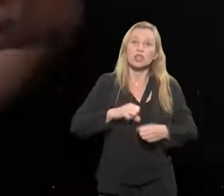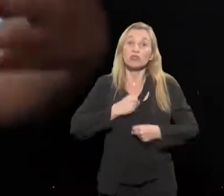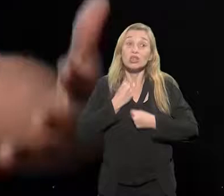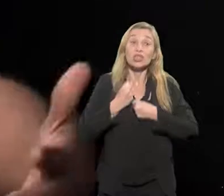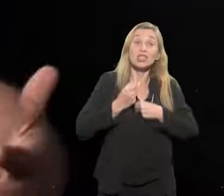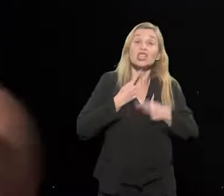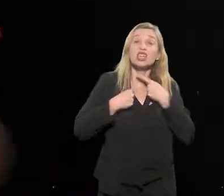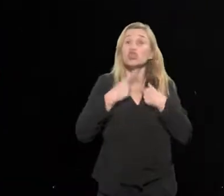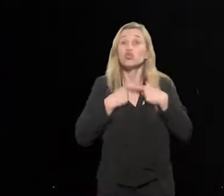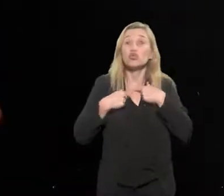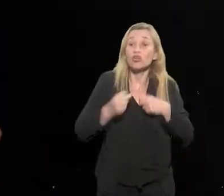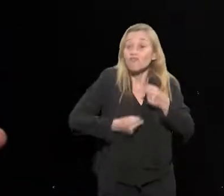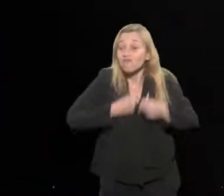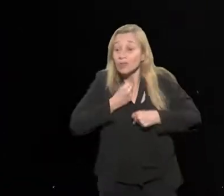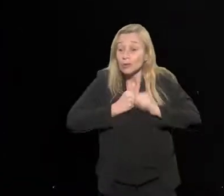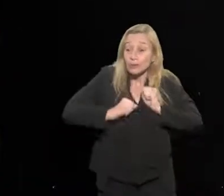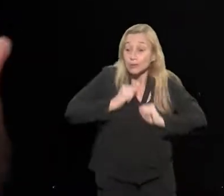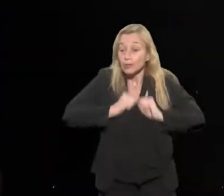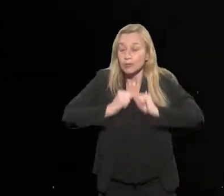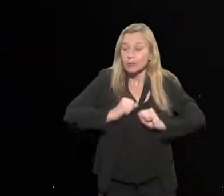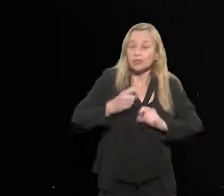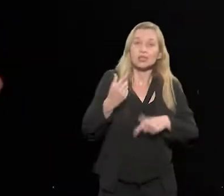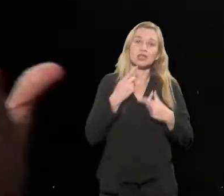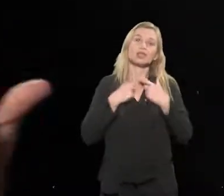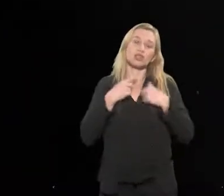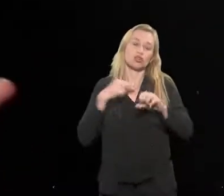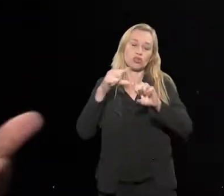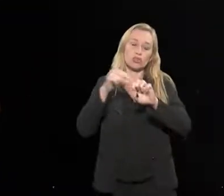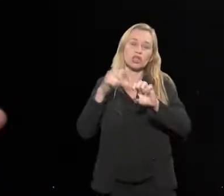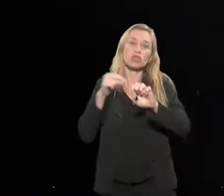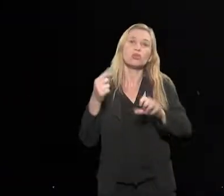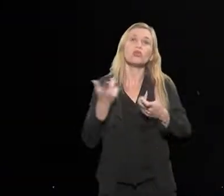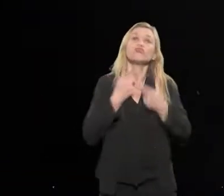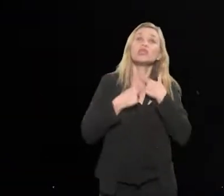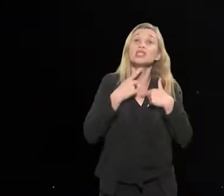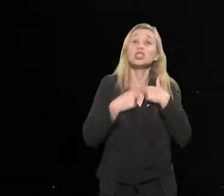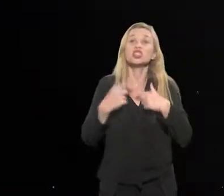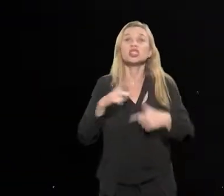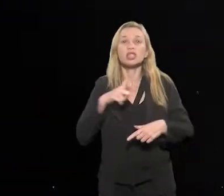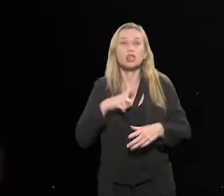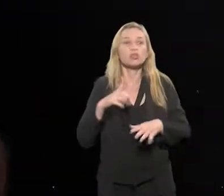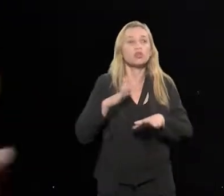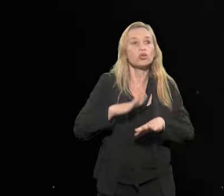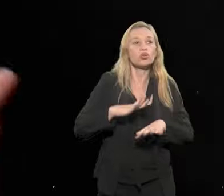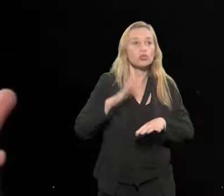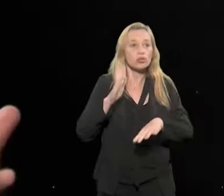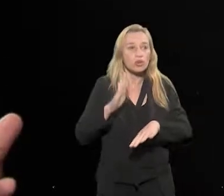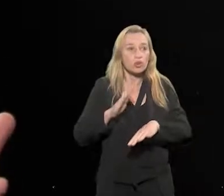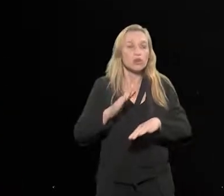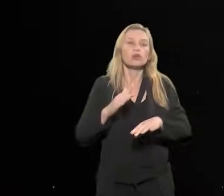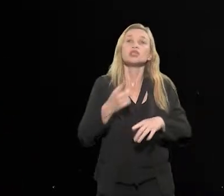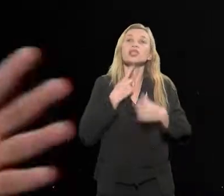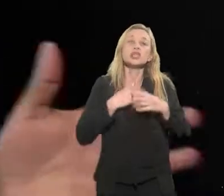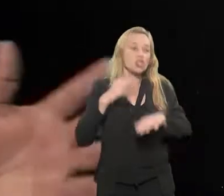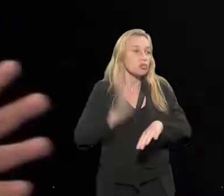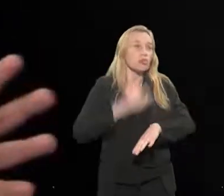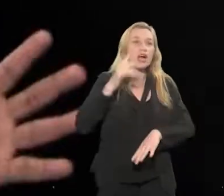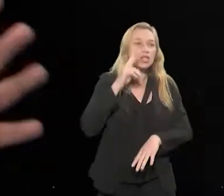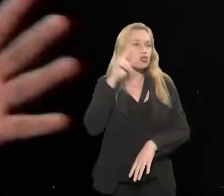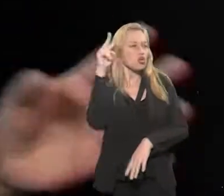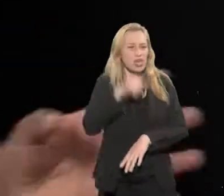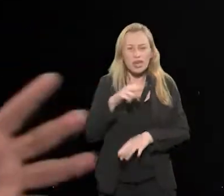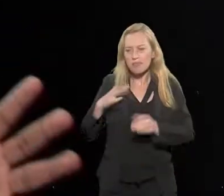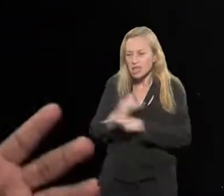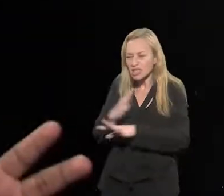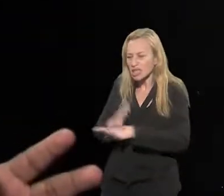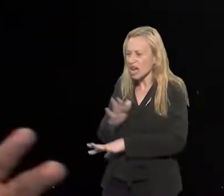foi aumentando, porque essa coisa do empreendedor é uma inquietação que a gente tem, né? E quando aumentou essa inquietação, eu